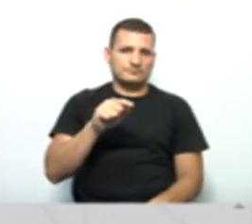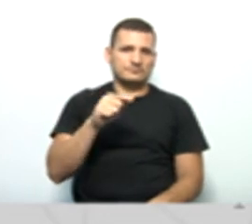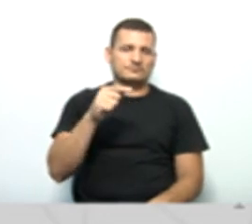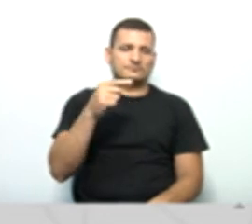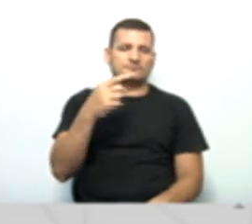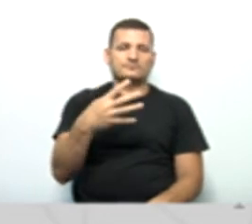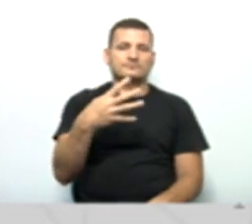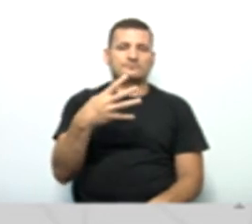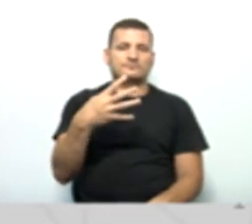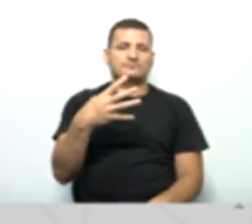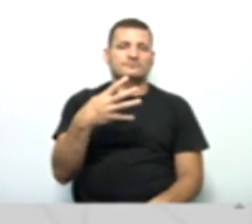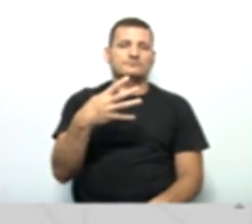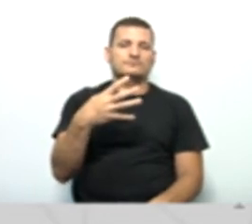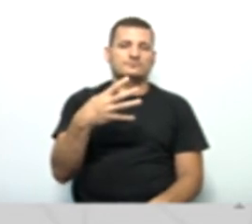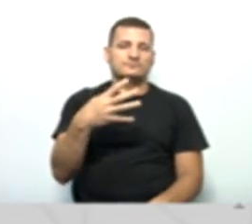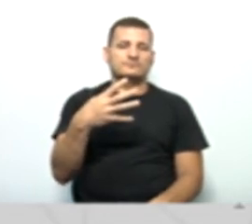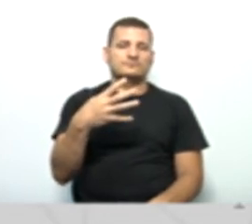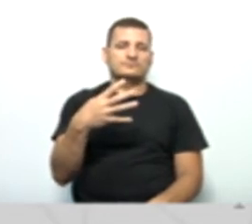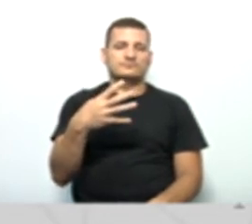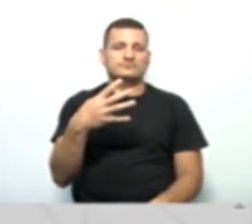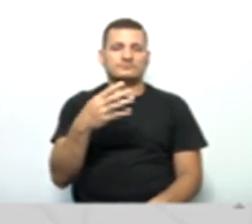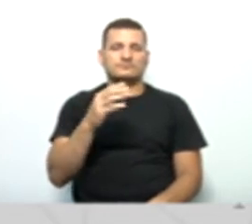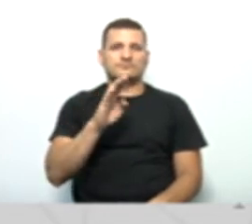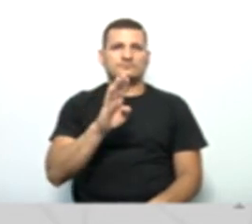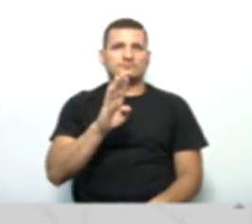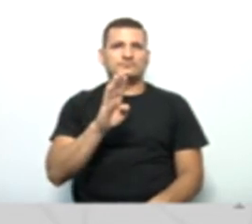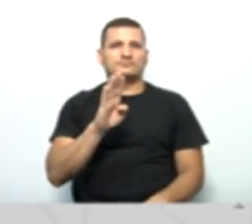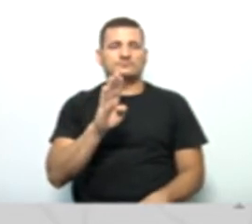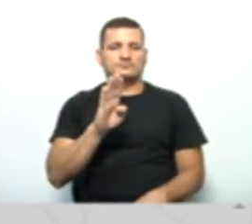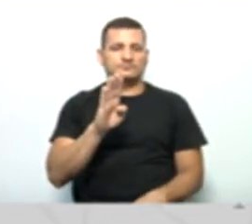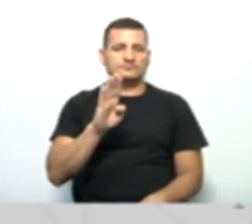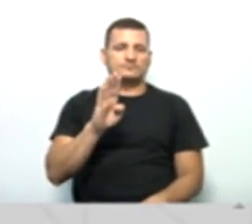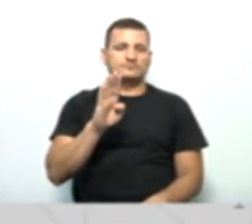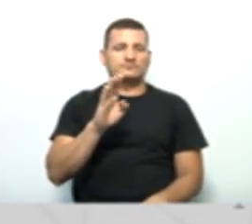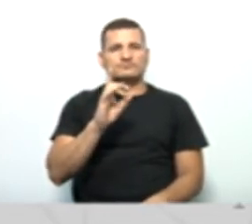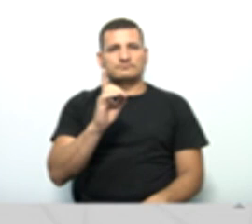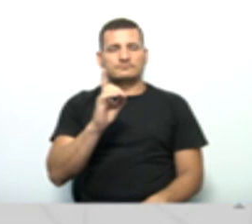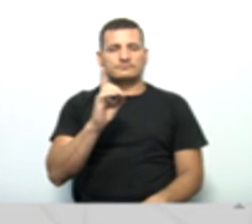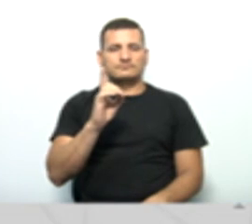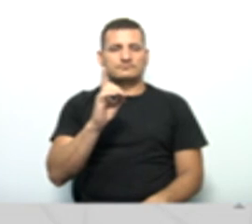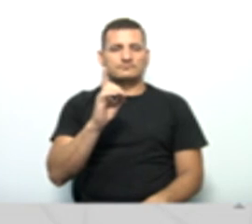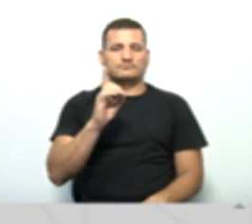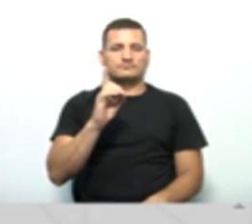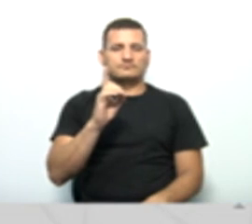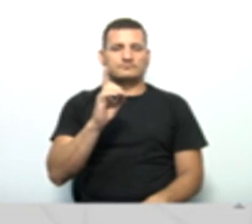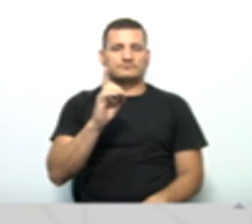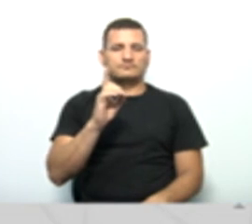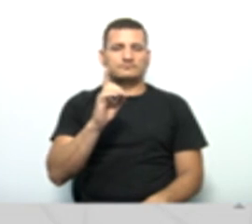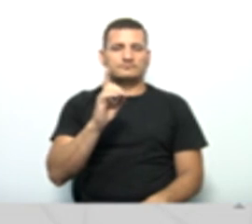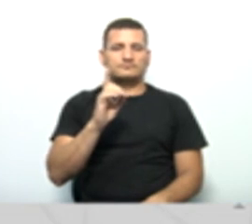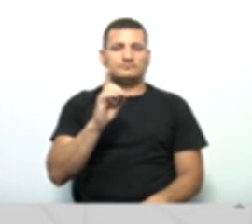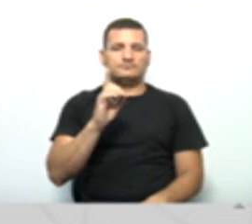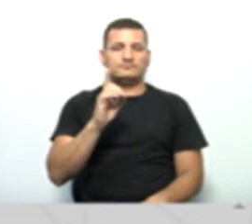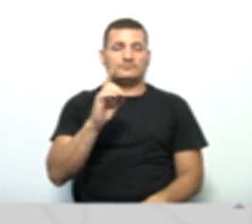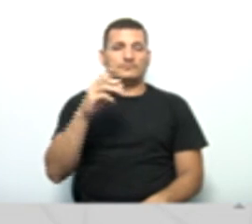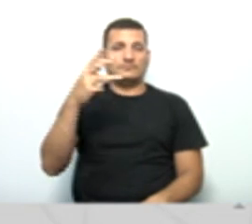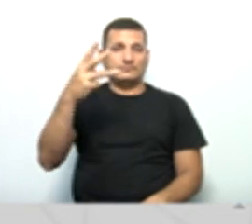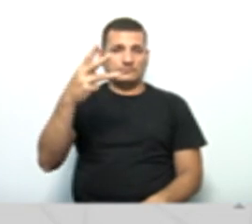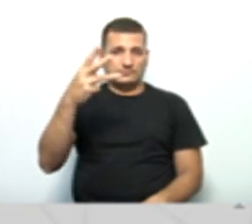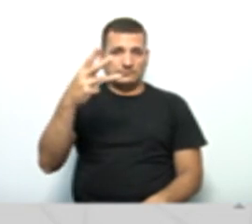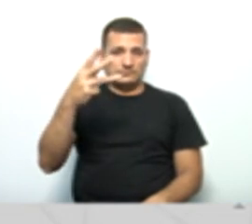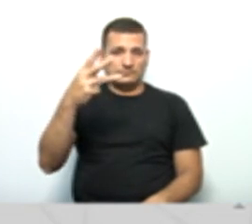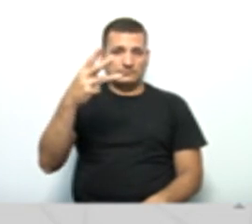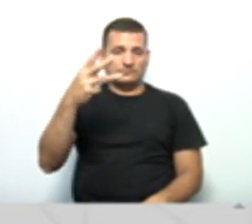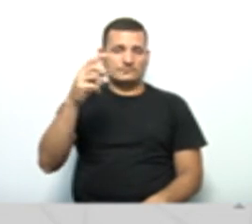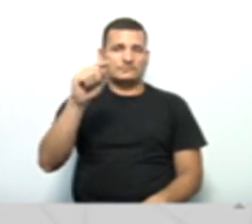exemplo para você entender em casa. Por exemplo, a pasta B, a pasta D. Aí, dentro dessa pasta 3, tem outra pasta, por exemplo, a pasta